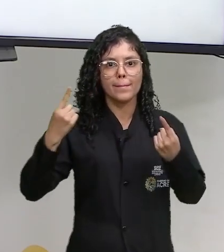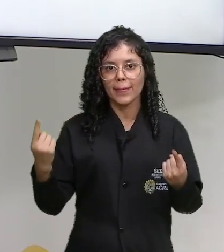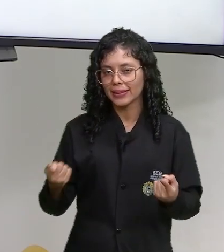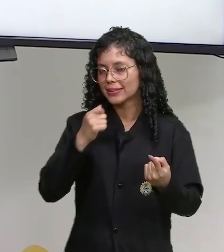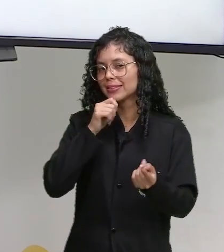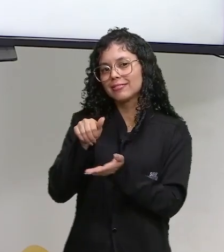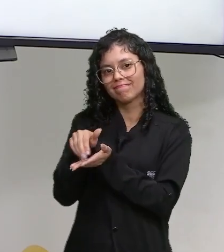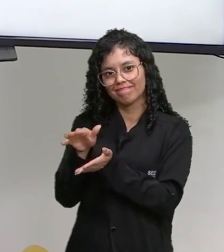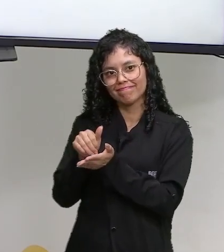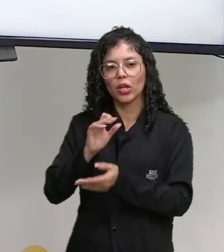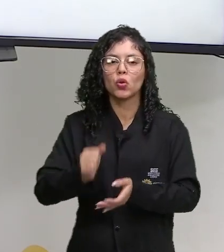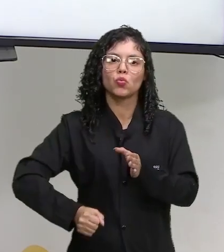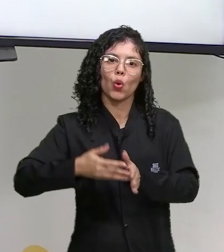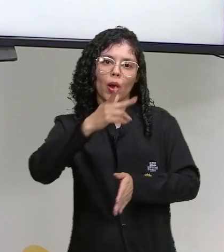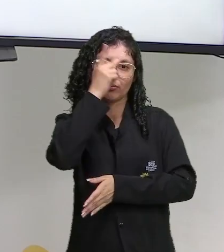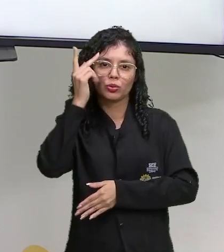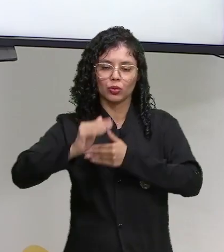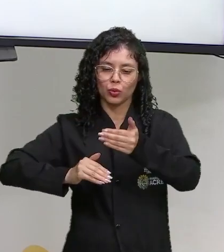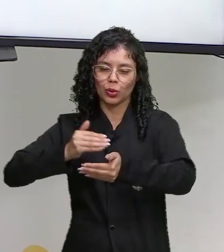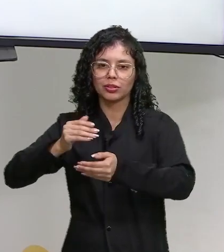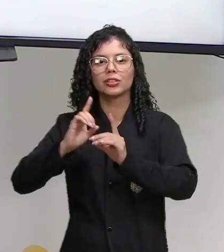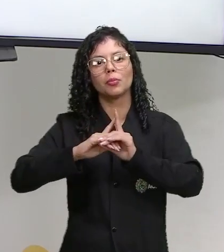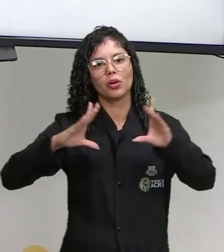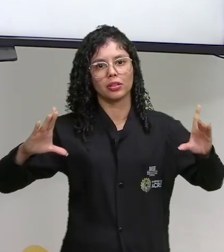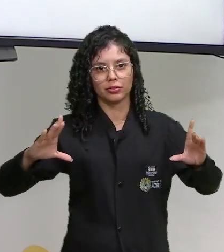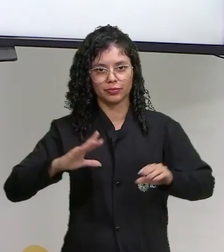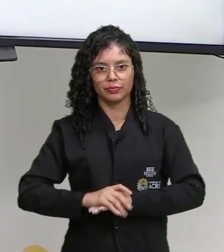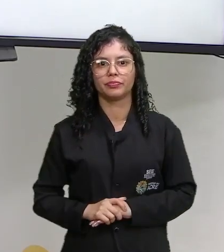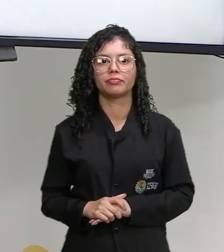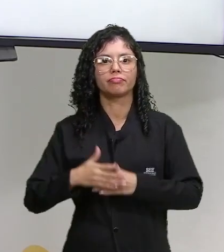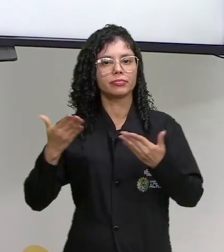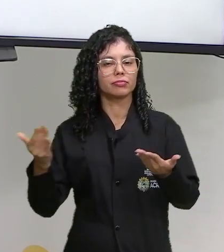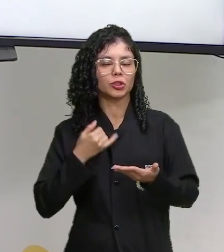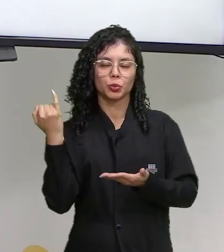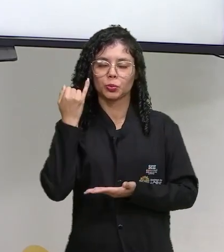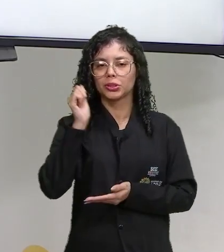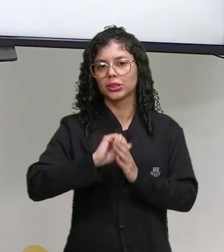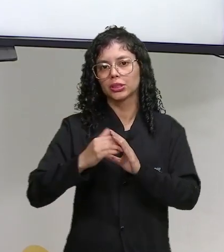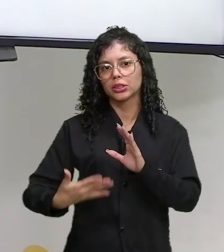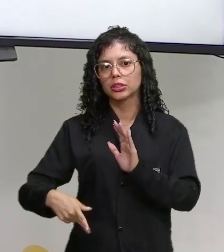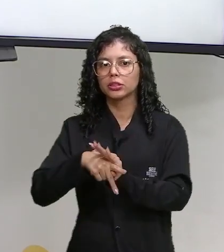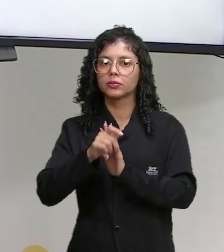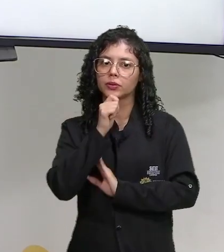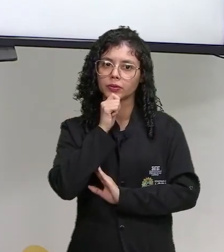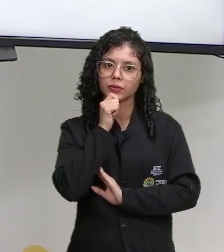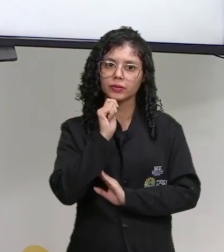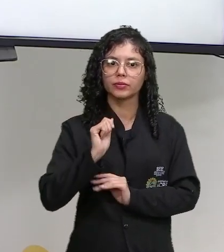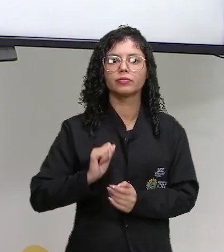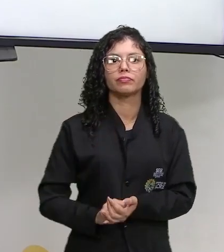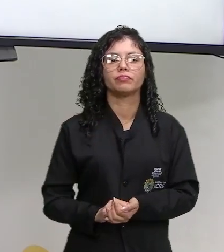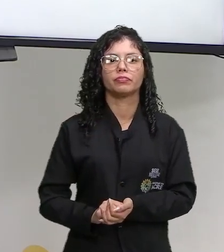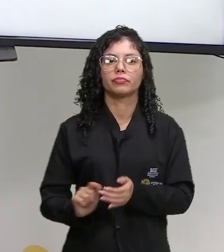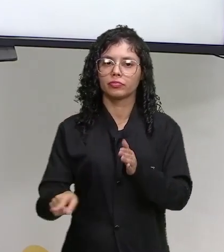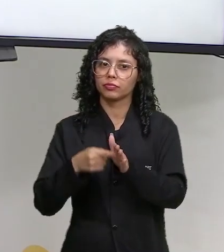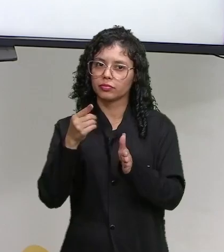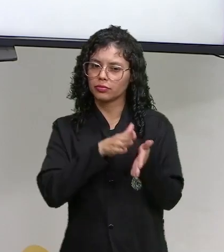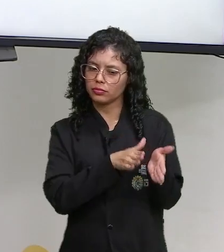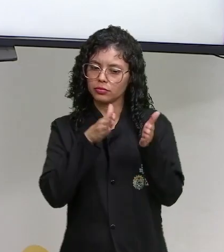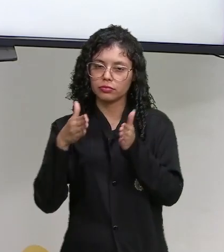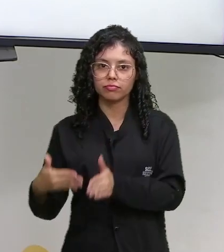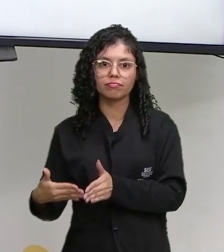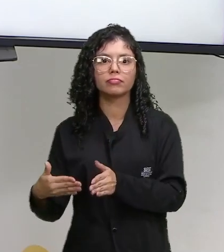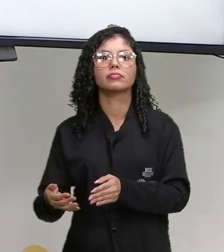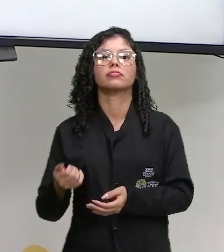ainda exclui muitas pessoas do processo democrático. Certo? Então, essas são as principais características ali da primeira fase da